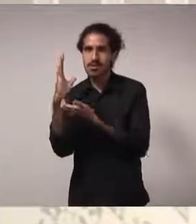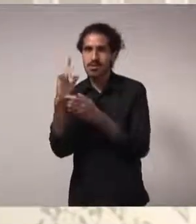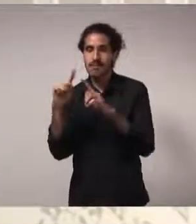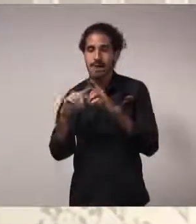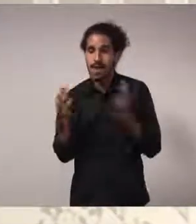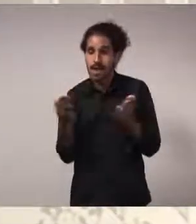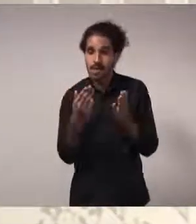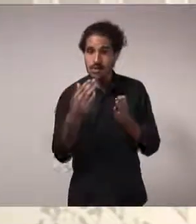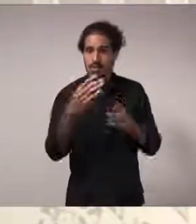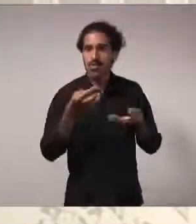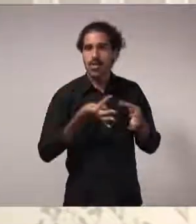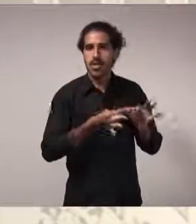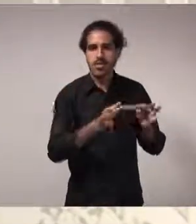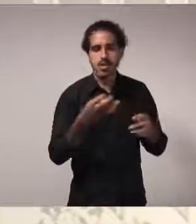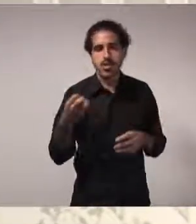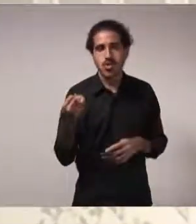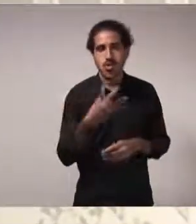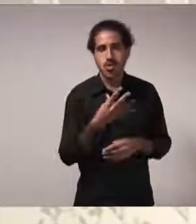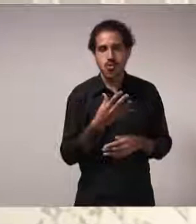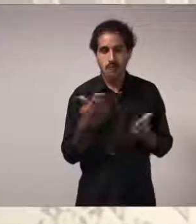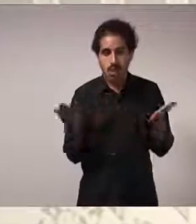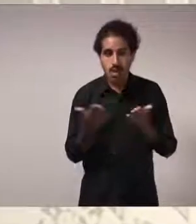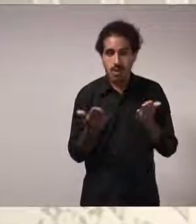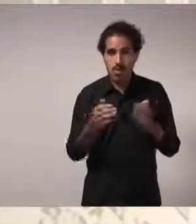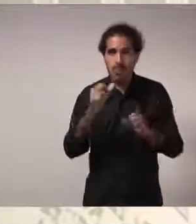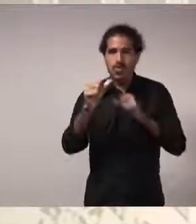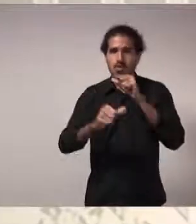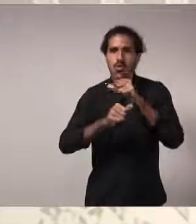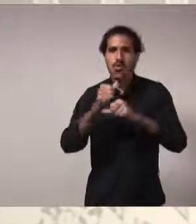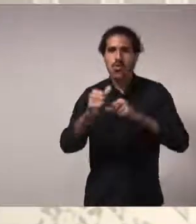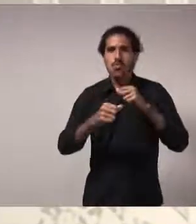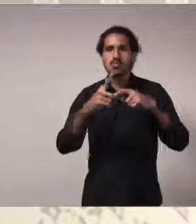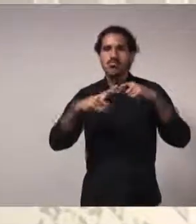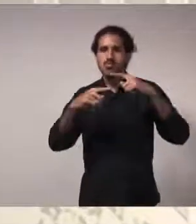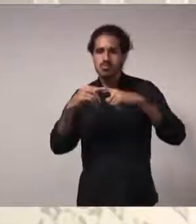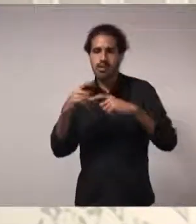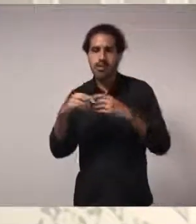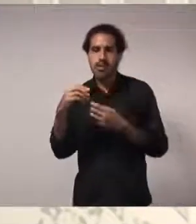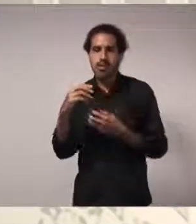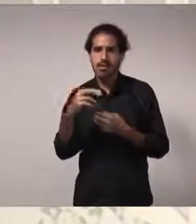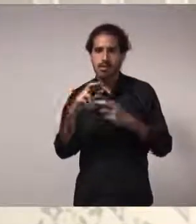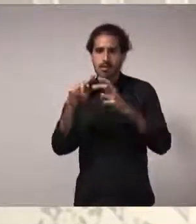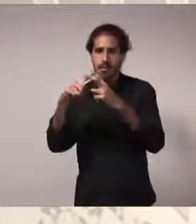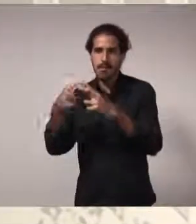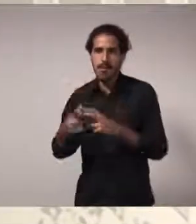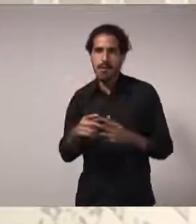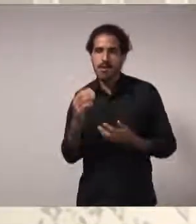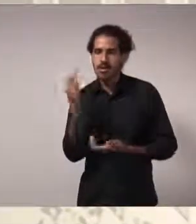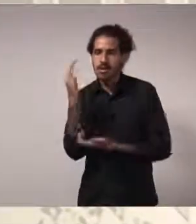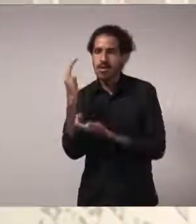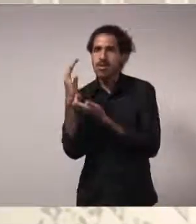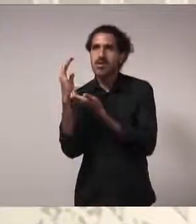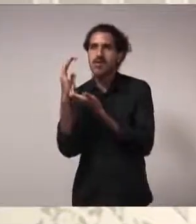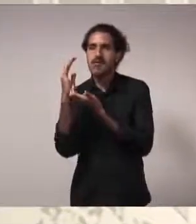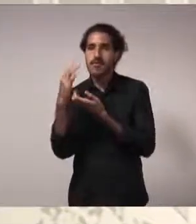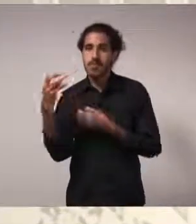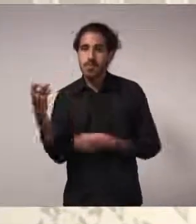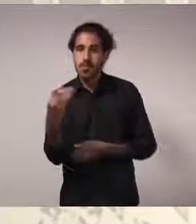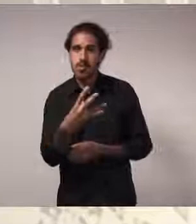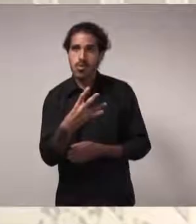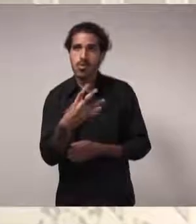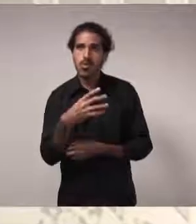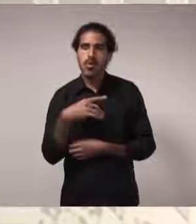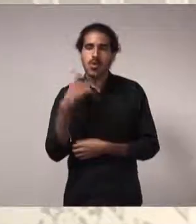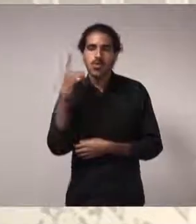nós trocamos os equipamentos que possuem já um sistema com inversor de frequência também, e com essa frenagem regenerativa, em que